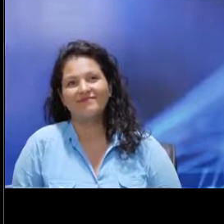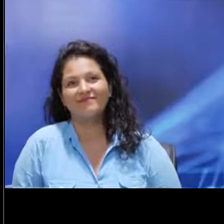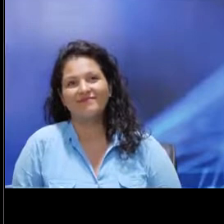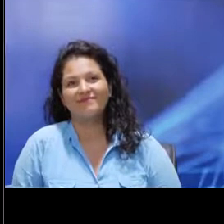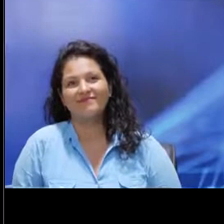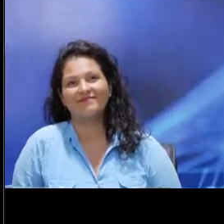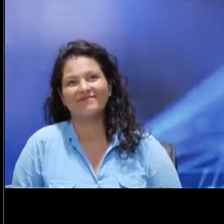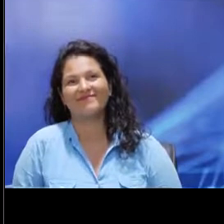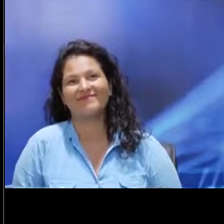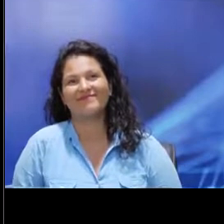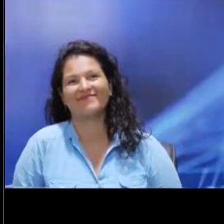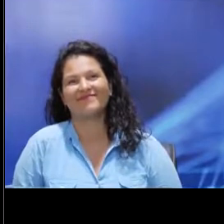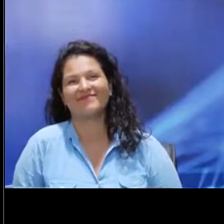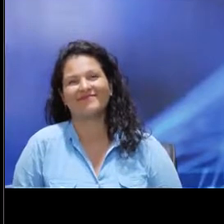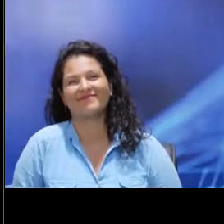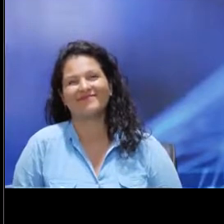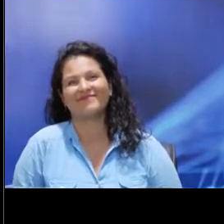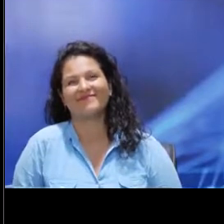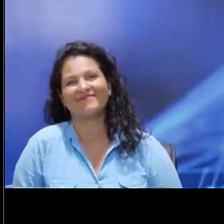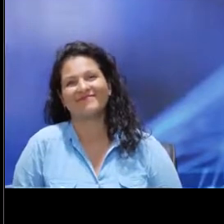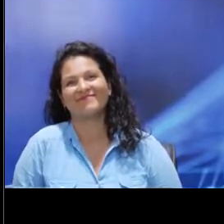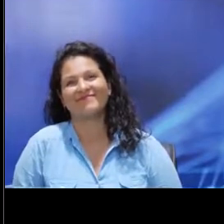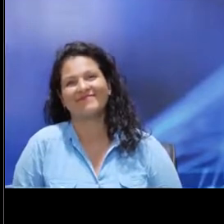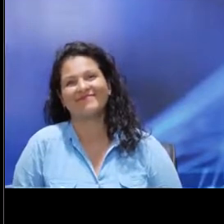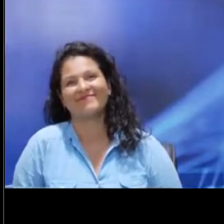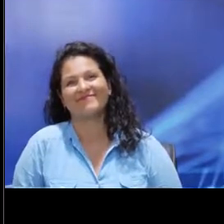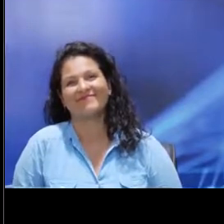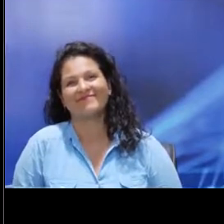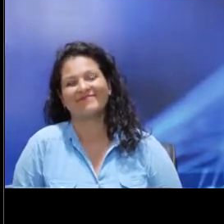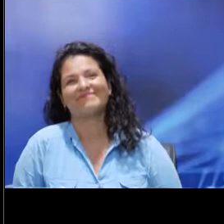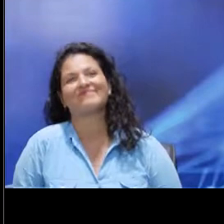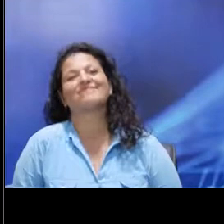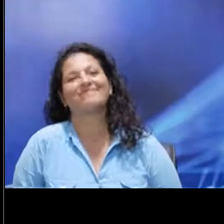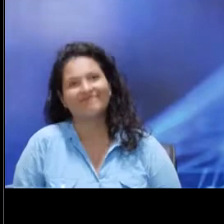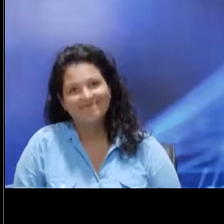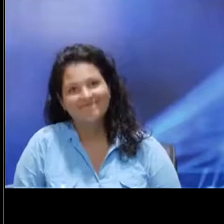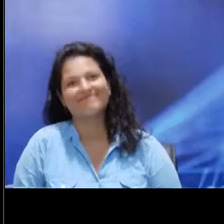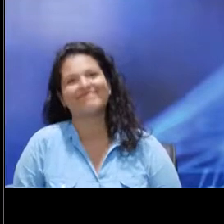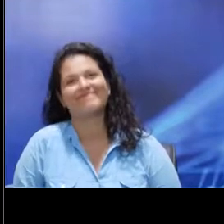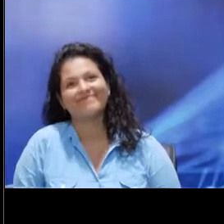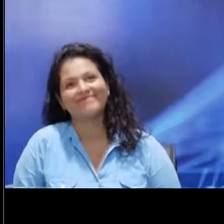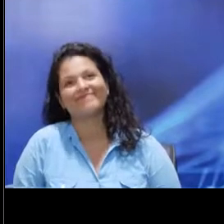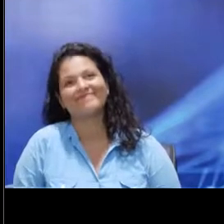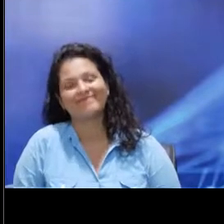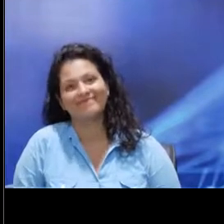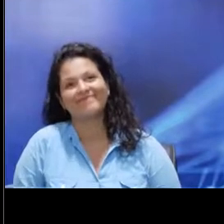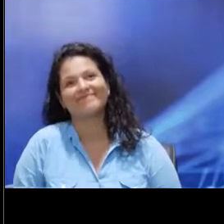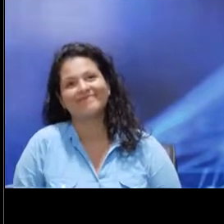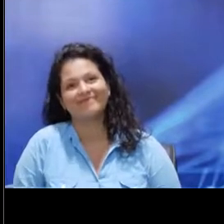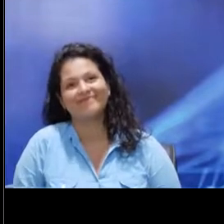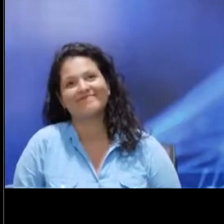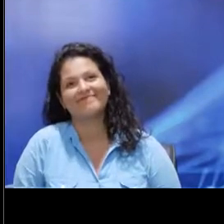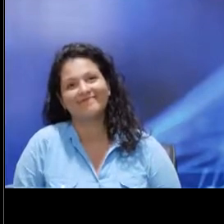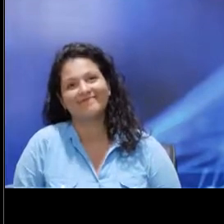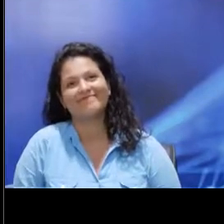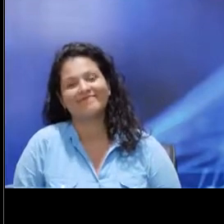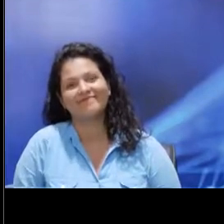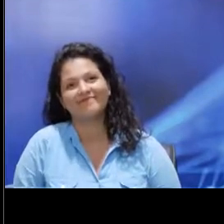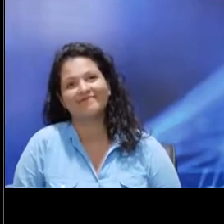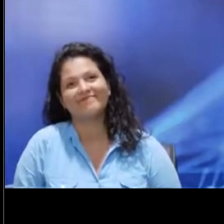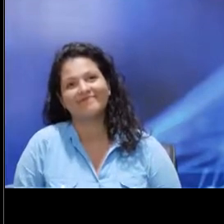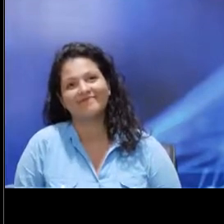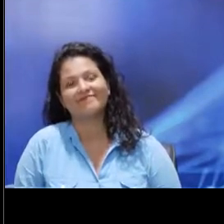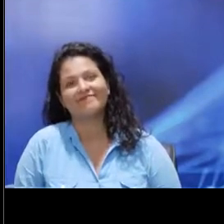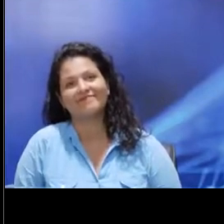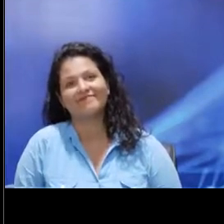né? Eu sempre comento, né? A gente precisa ter uma balança na propriedade para começar a medir perdas, né? E a analogia que